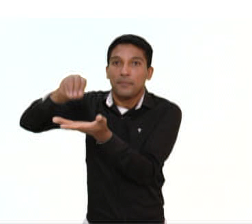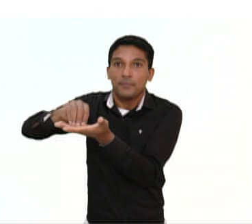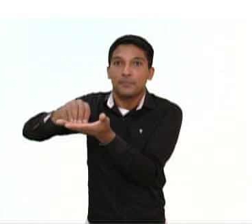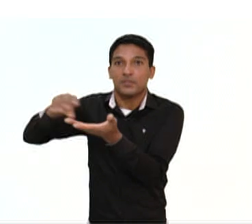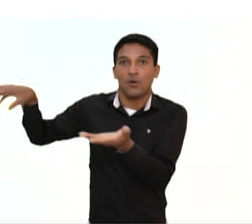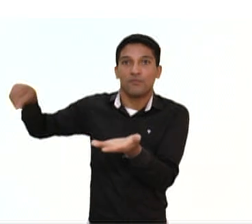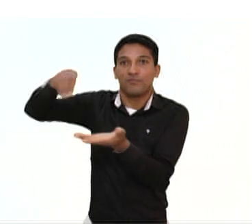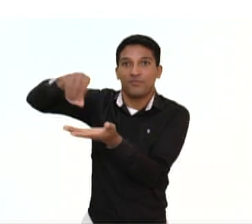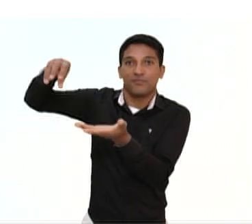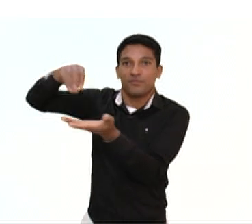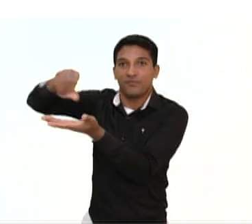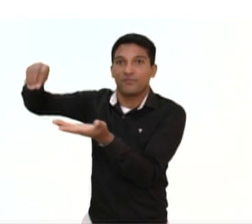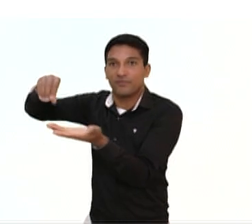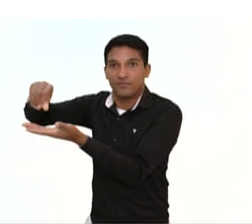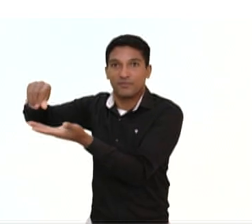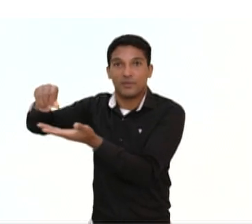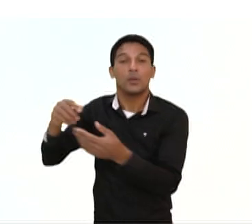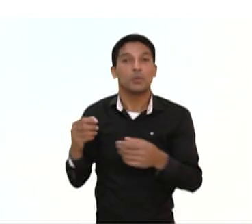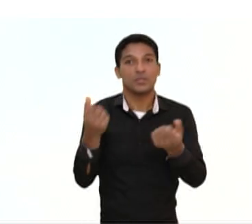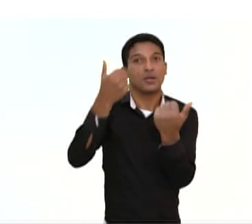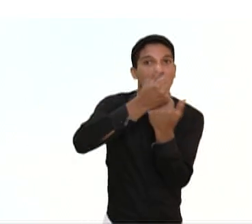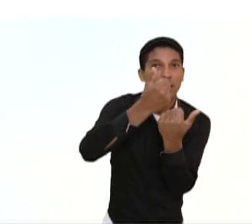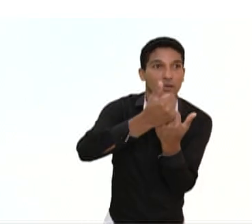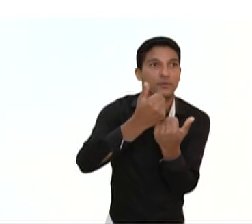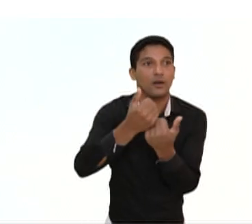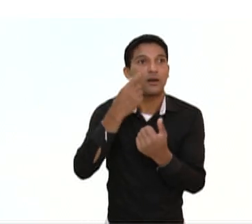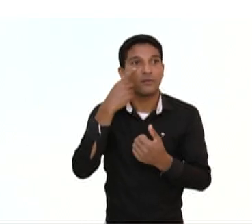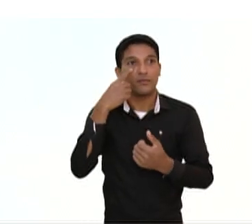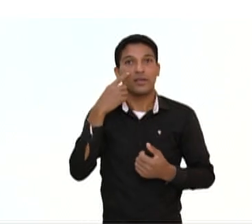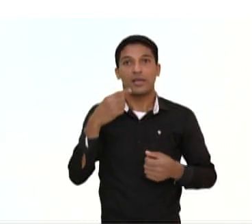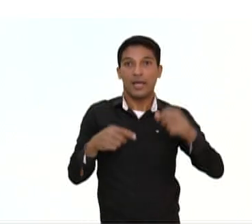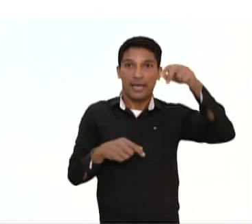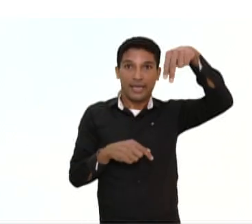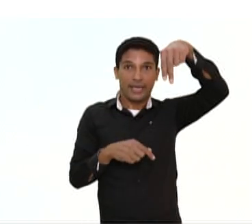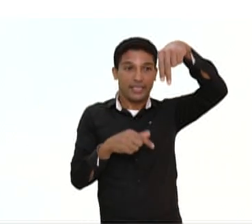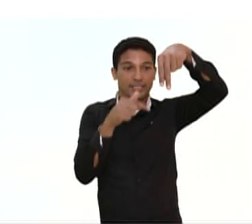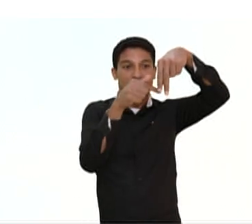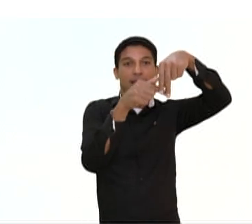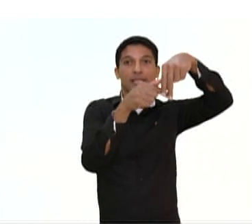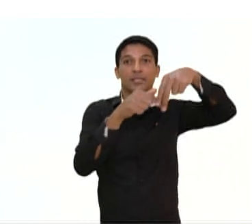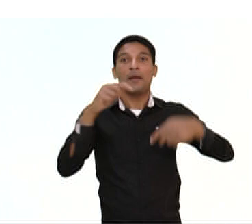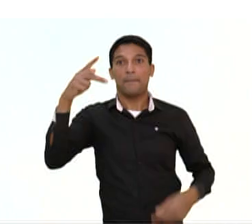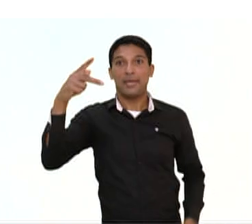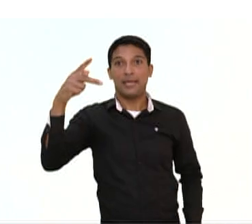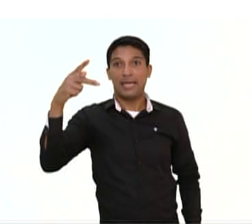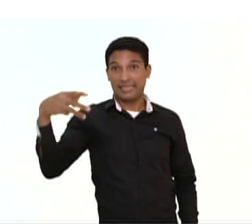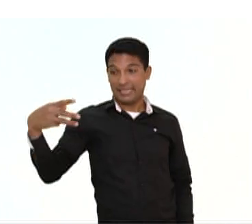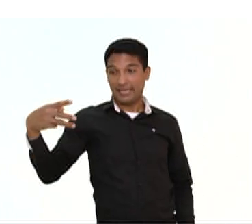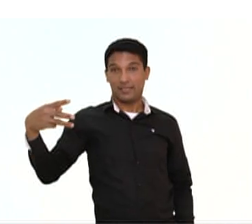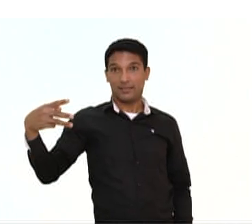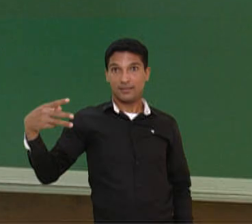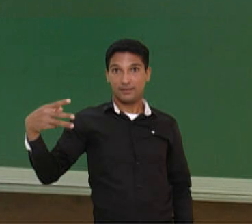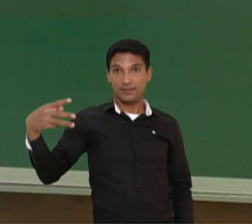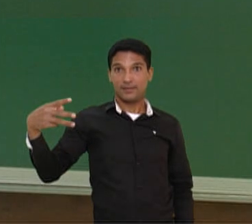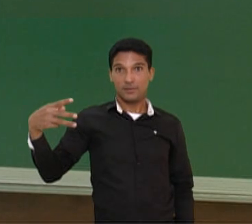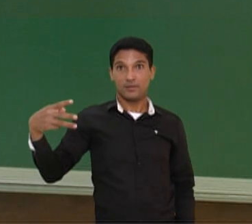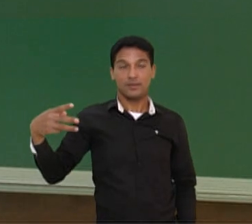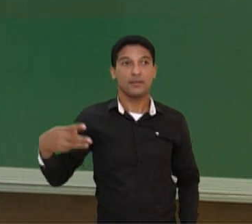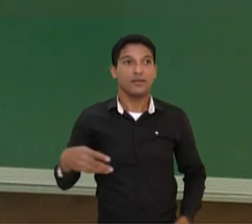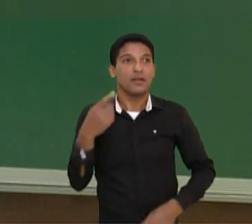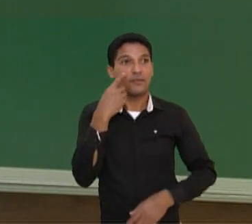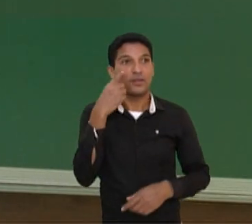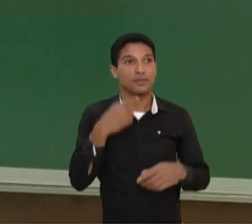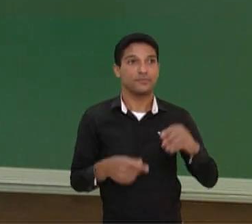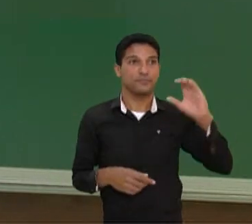do N eu vou colocar 7, no lugar do P eu vou colocar 3. Então, vai ficar C, 7, 3, 7 fatorial,